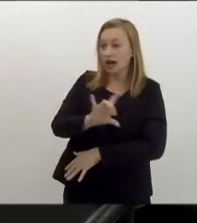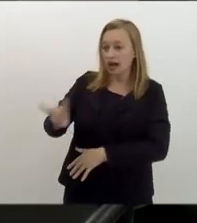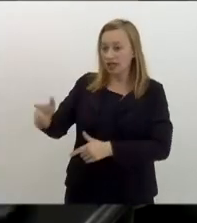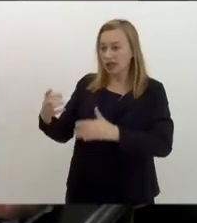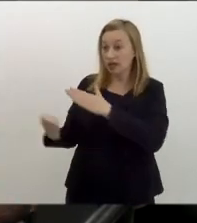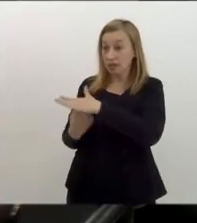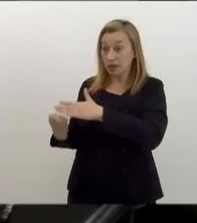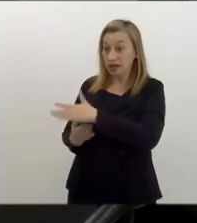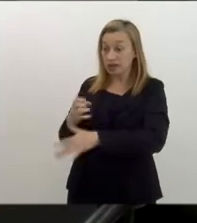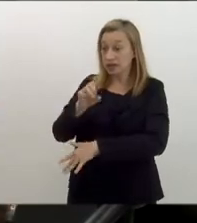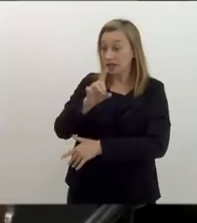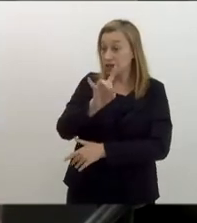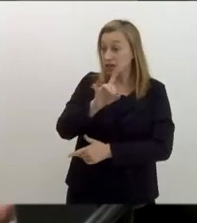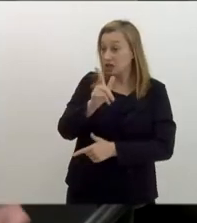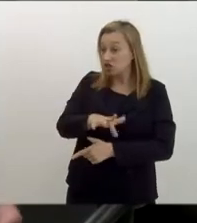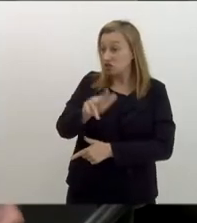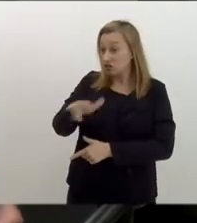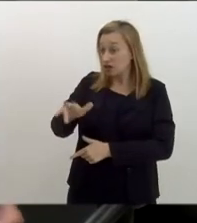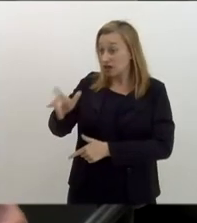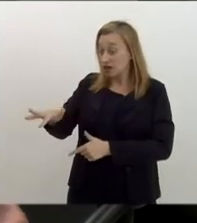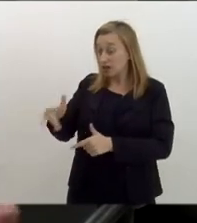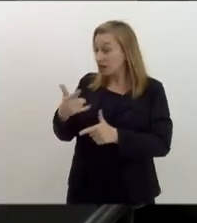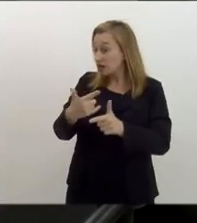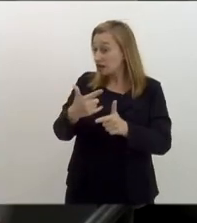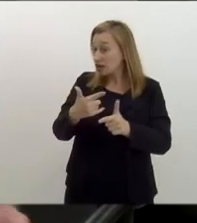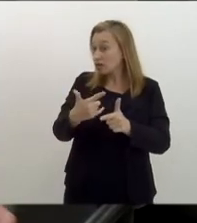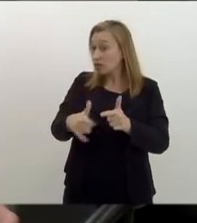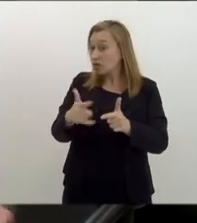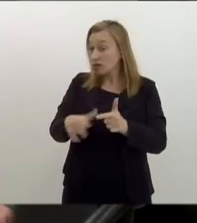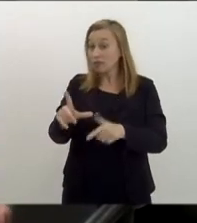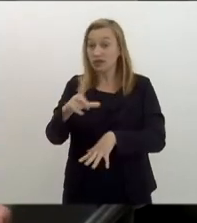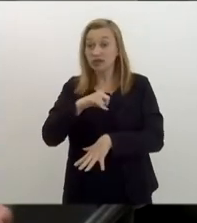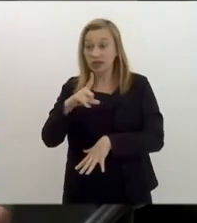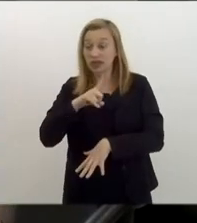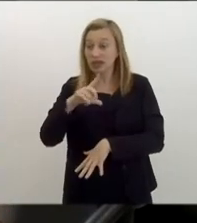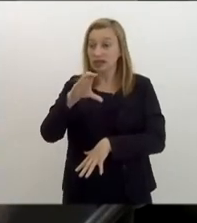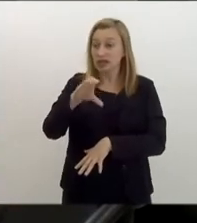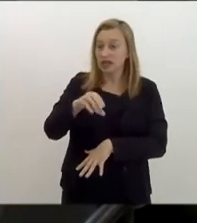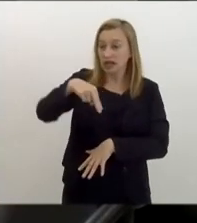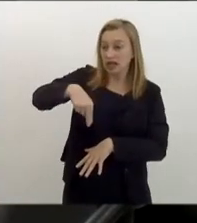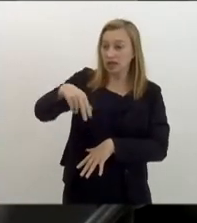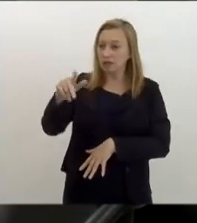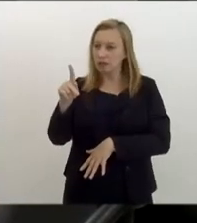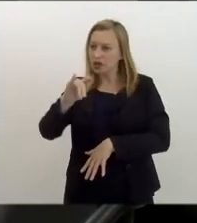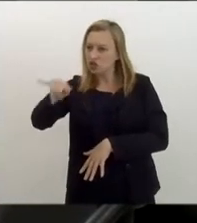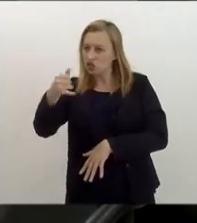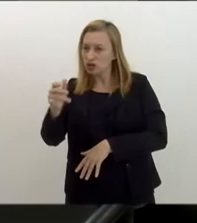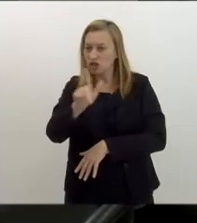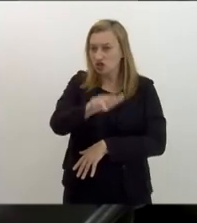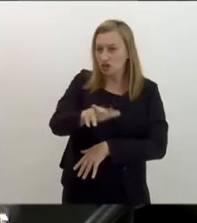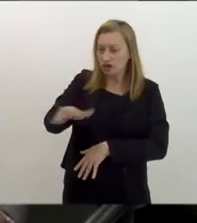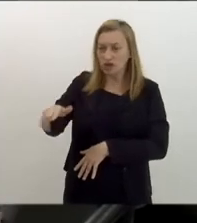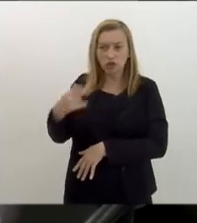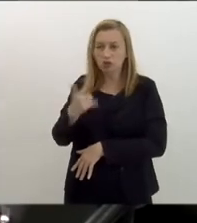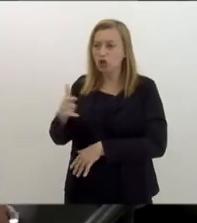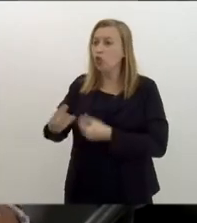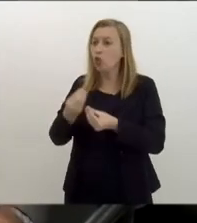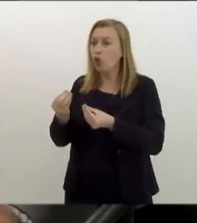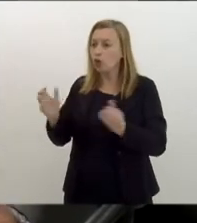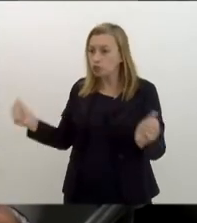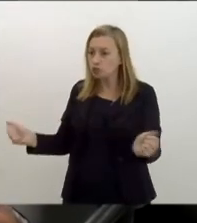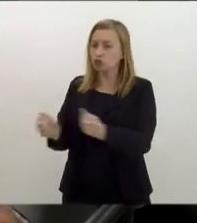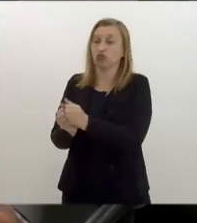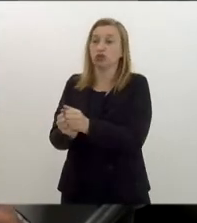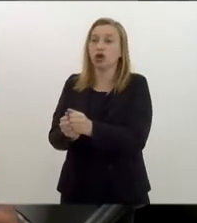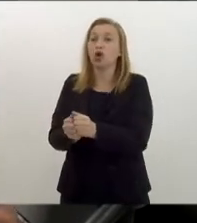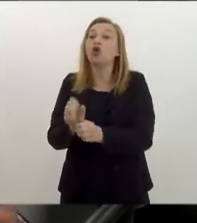e são CPM CNPJ diferentes que nós não temos capacidade de unificá-las a única coisa que a gente